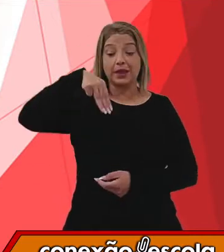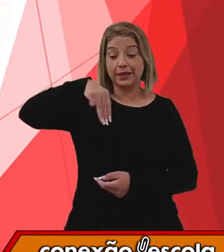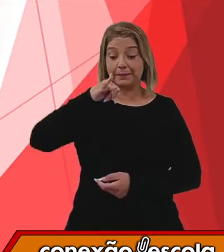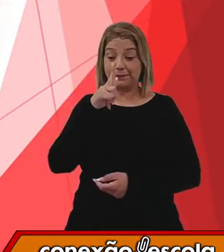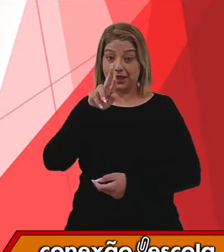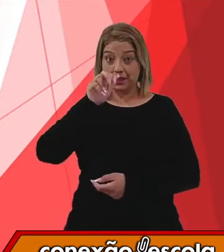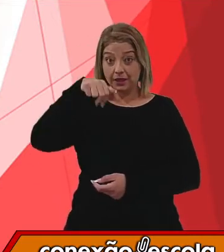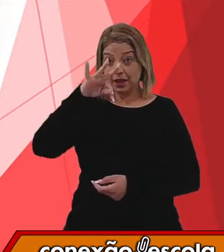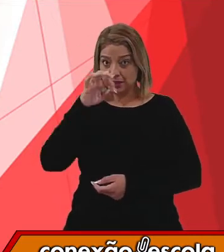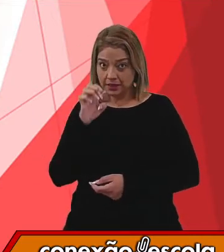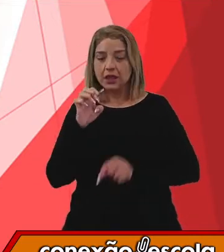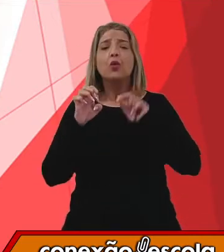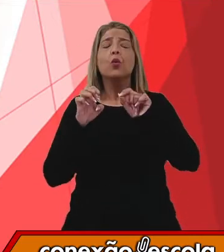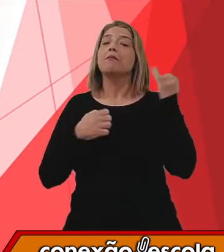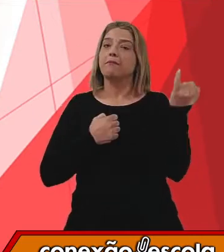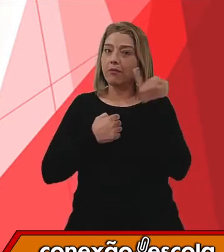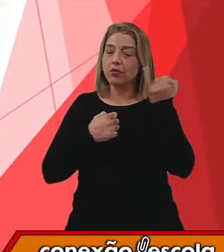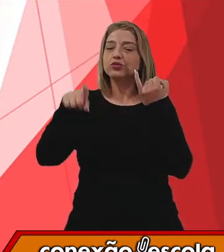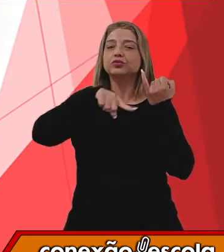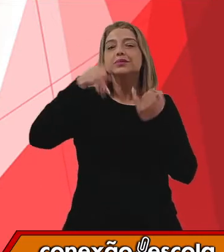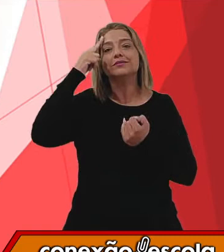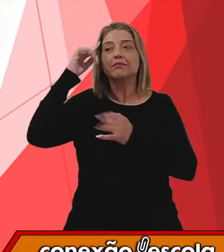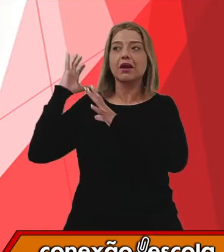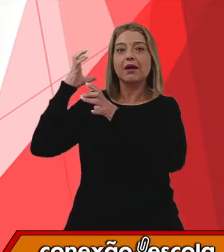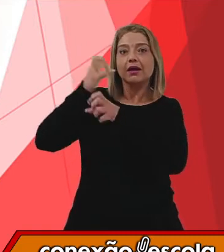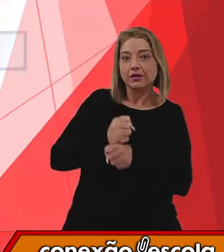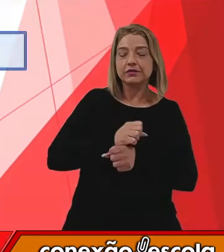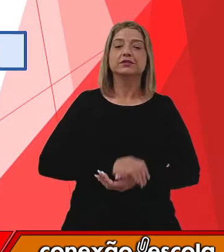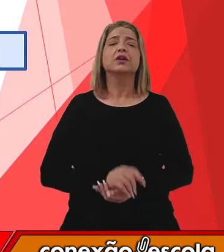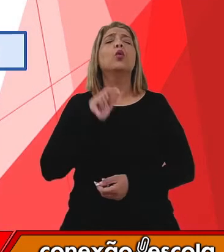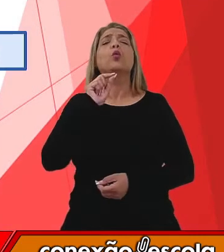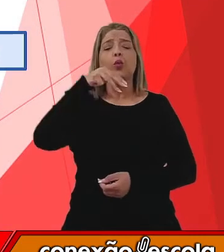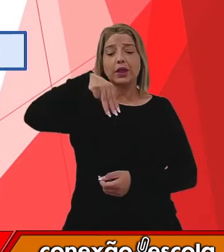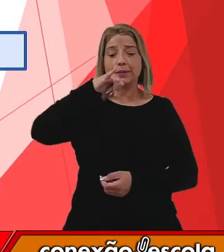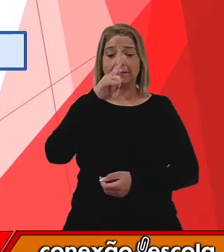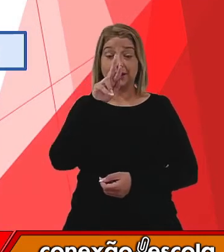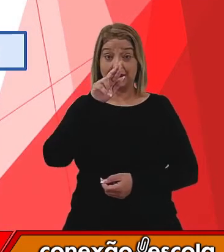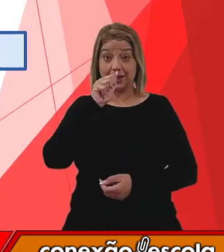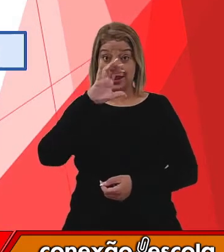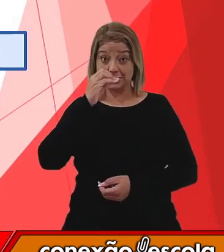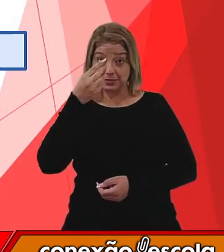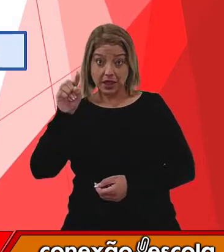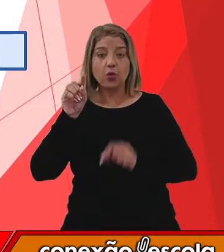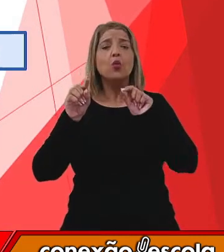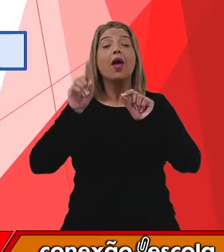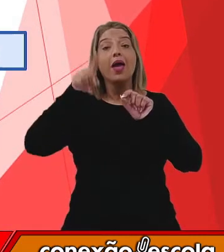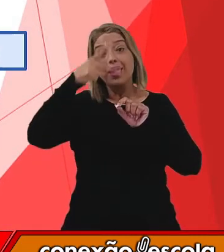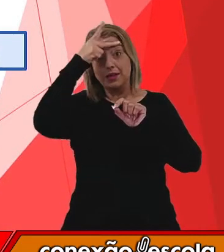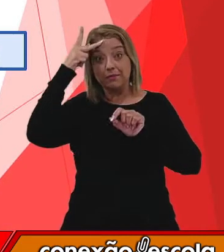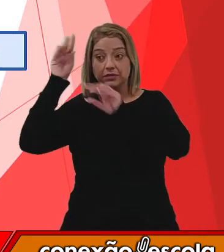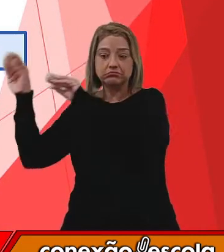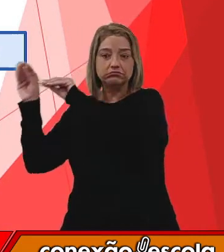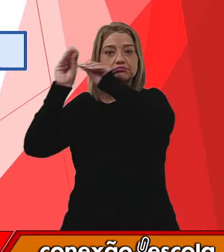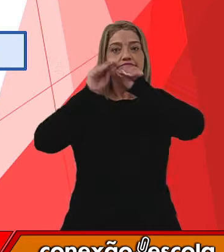e acho importante realizarmos uma revisão. O que é migração? É o deslocamento de